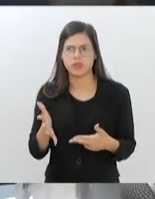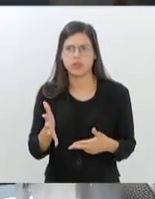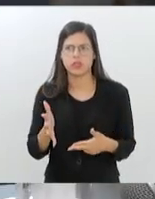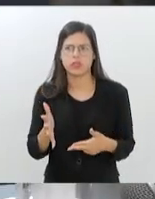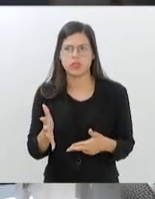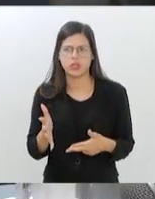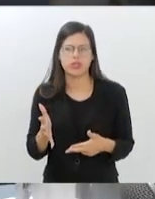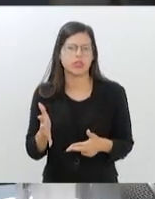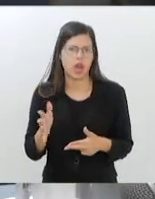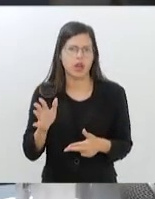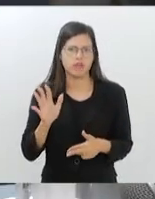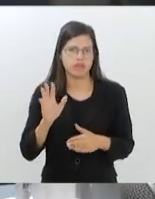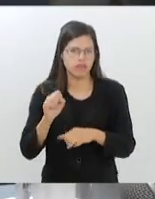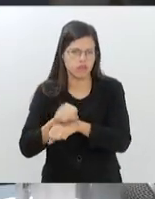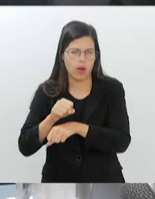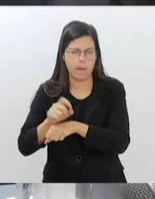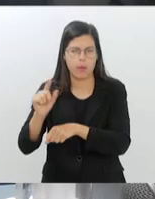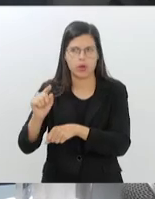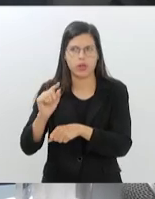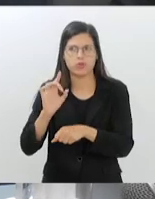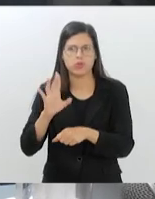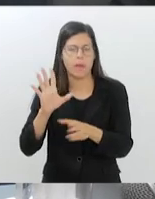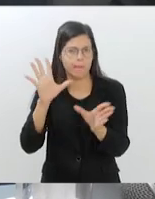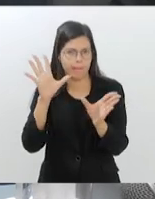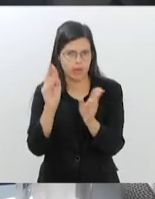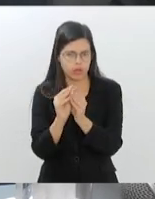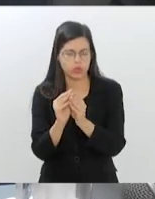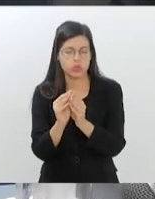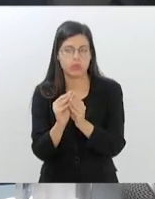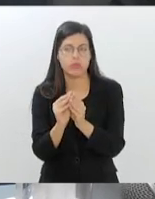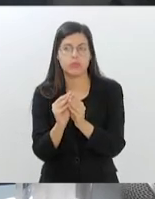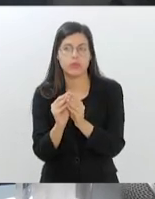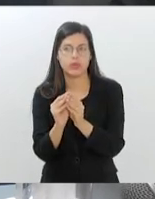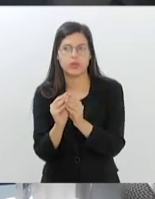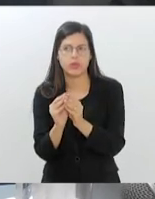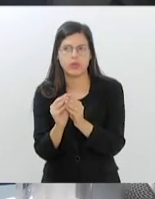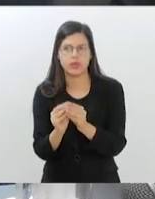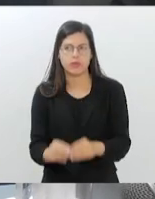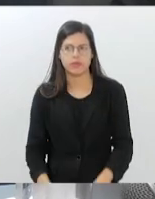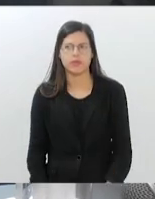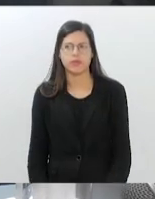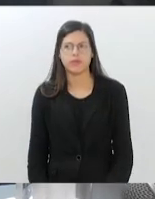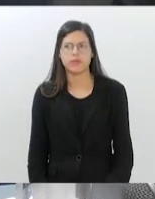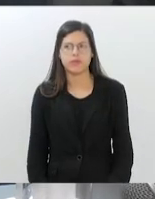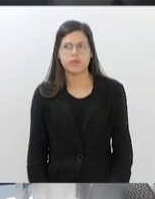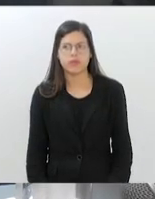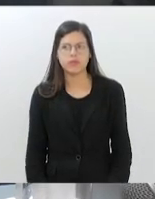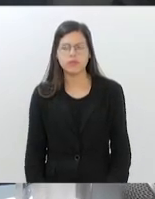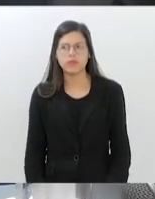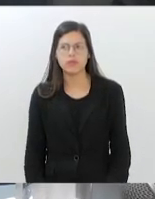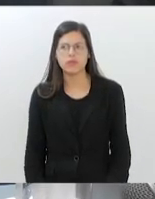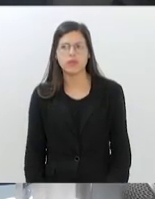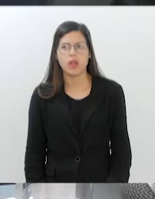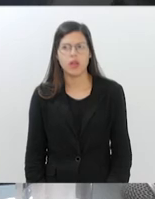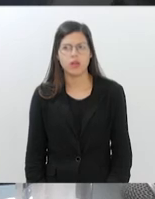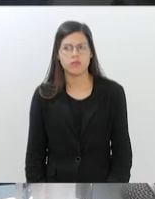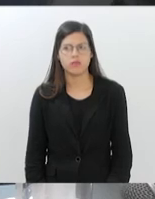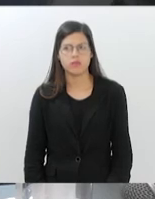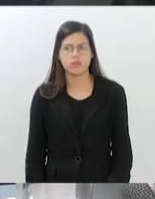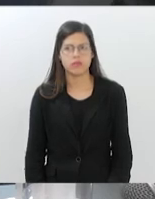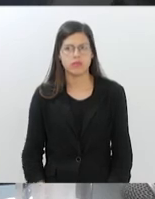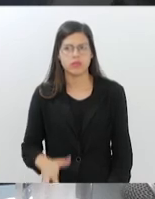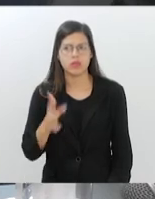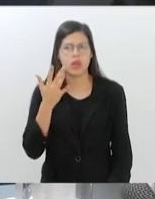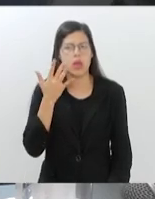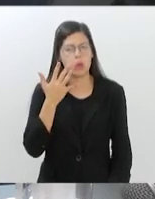parte mas e e resumindo eu admito até aqueles que se oponham seu ponto de vista de